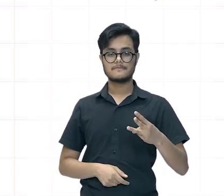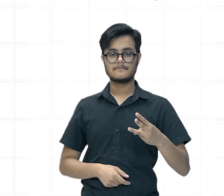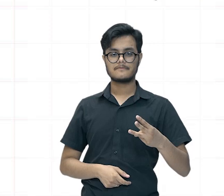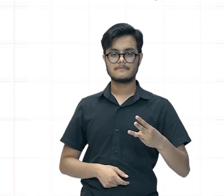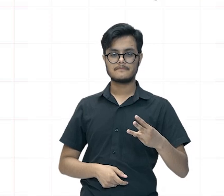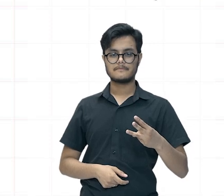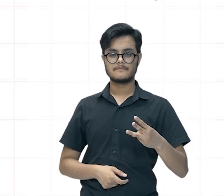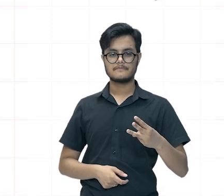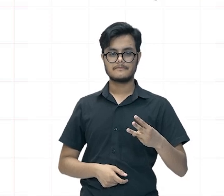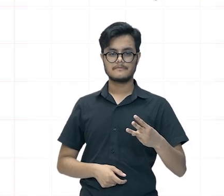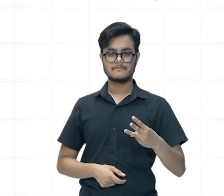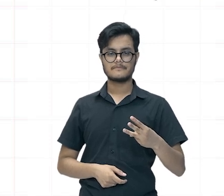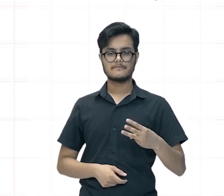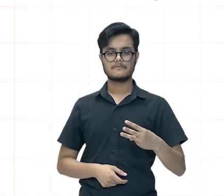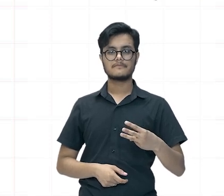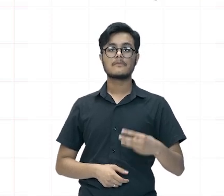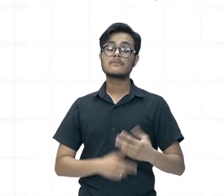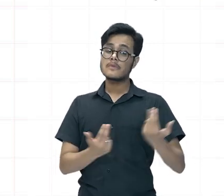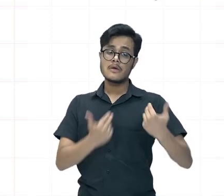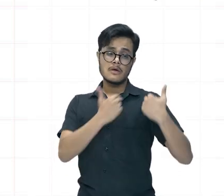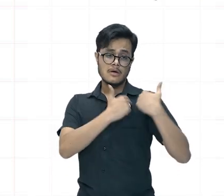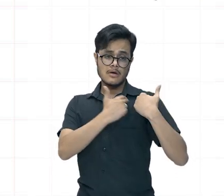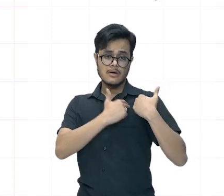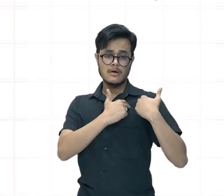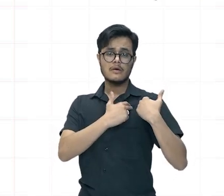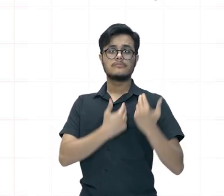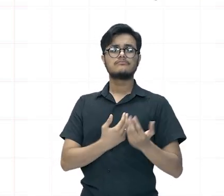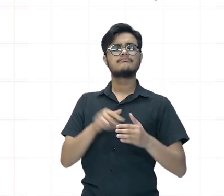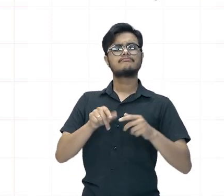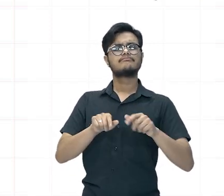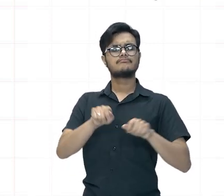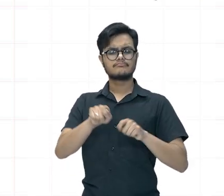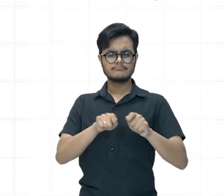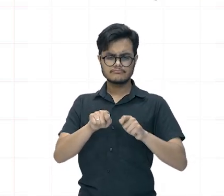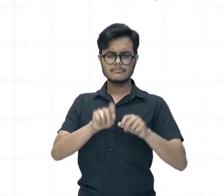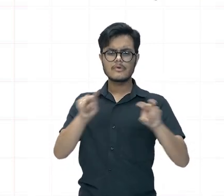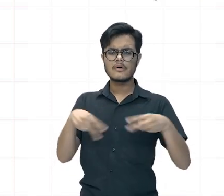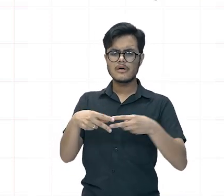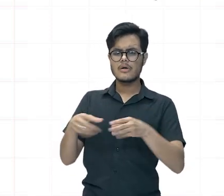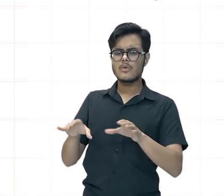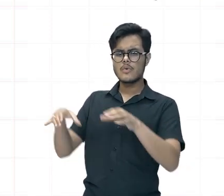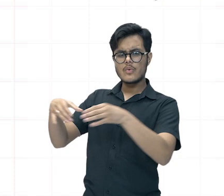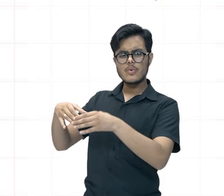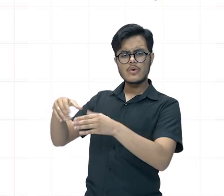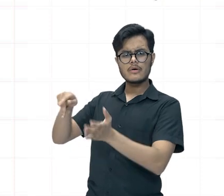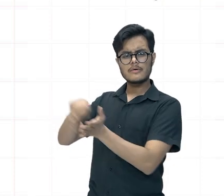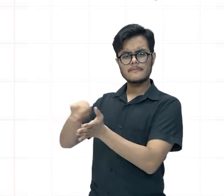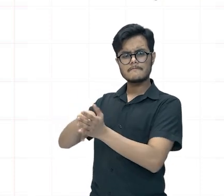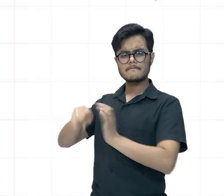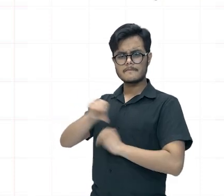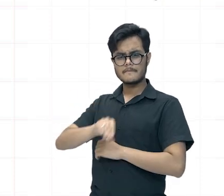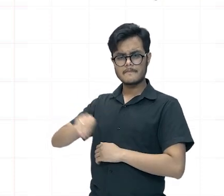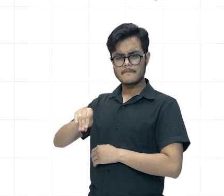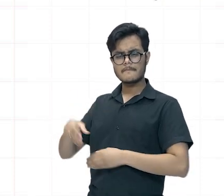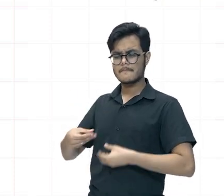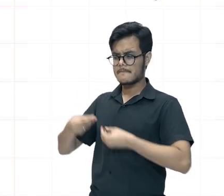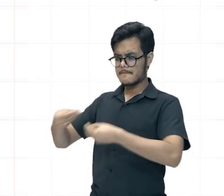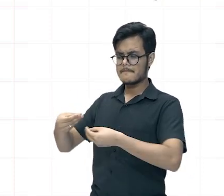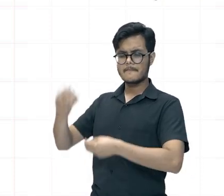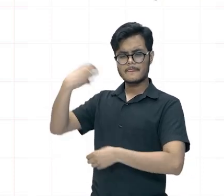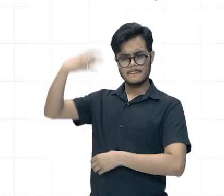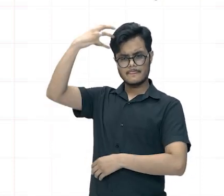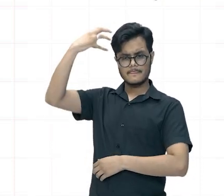nobreza. Era responsável pela administração dos marquesados, áreas ofertadas pelo